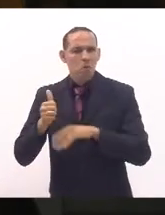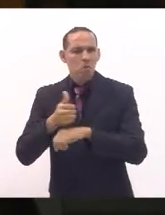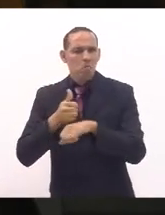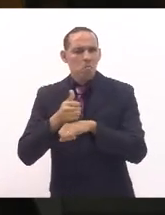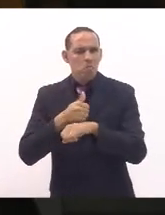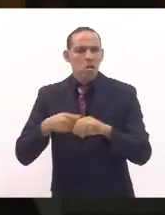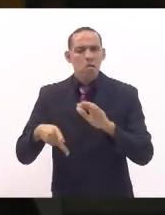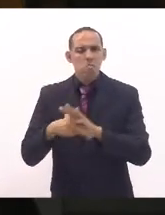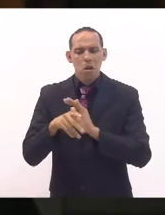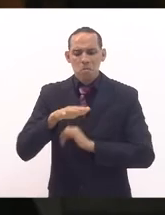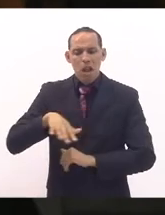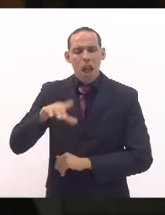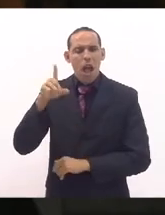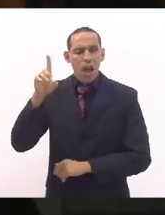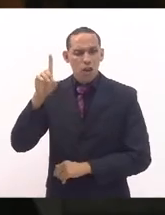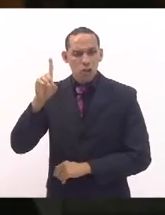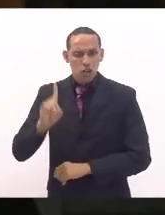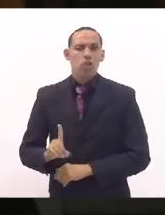de direito